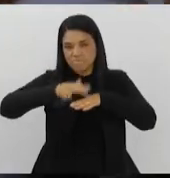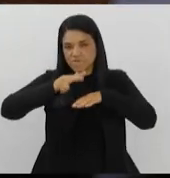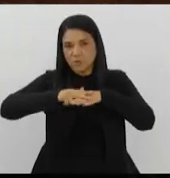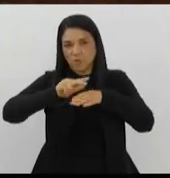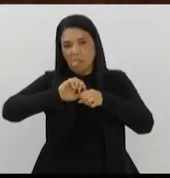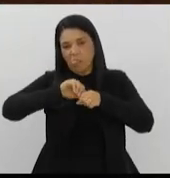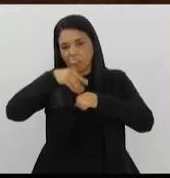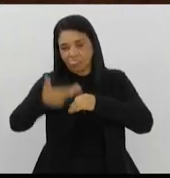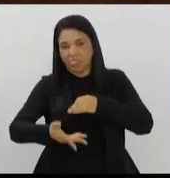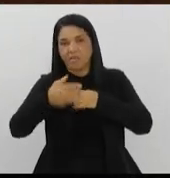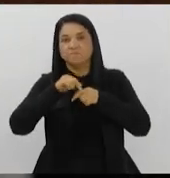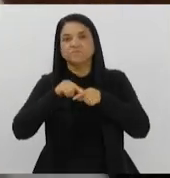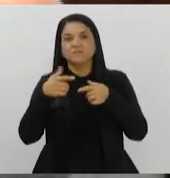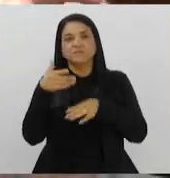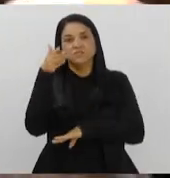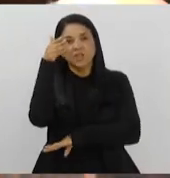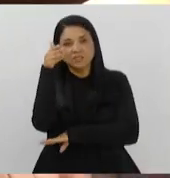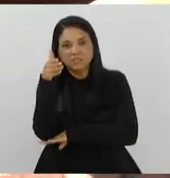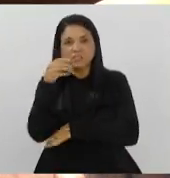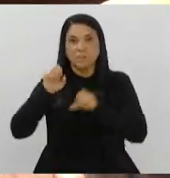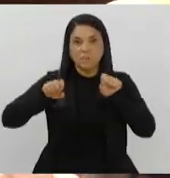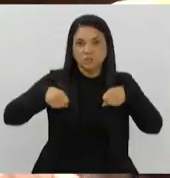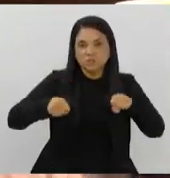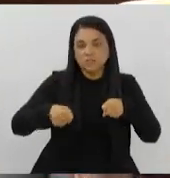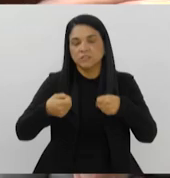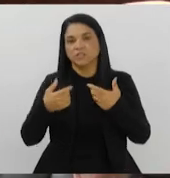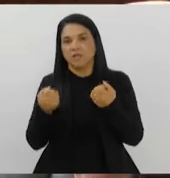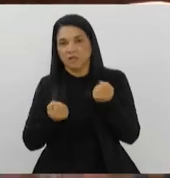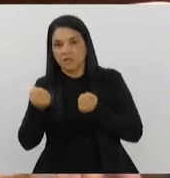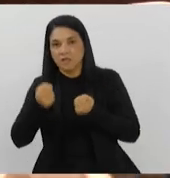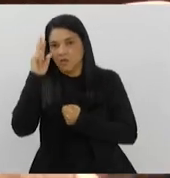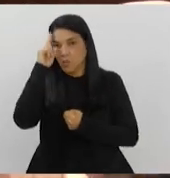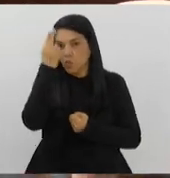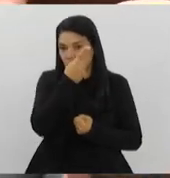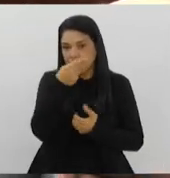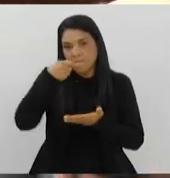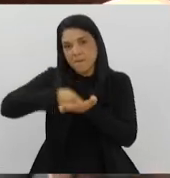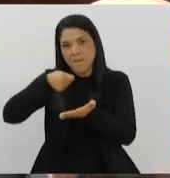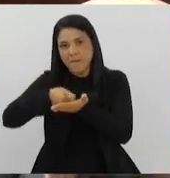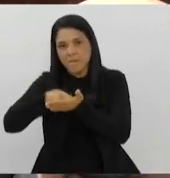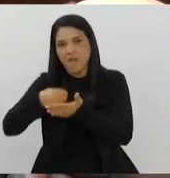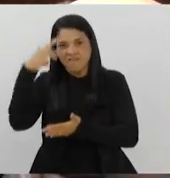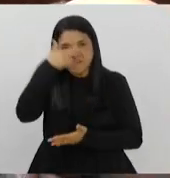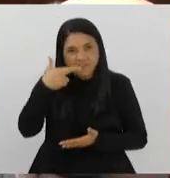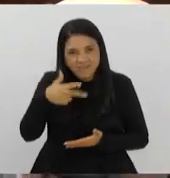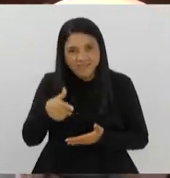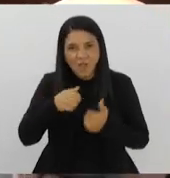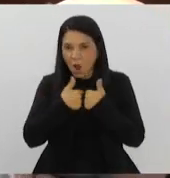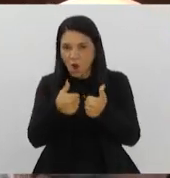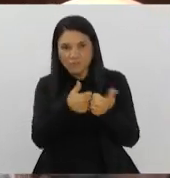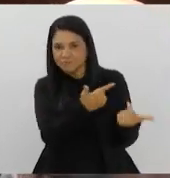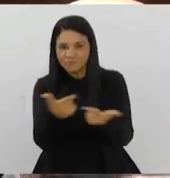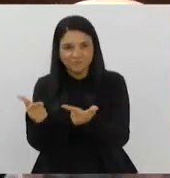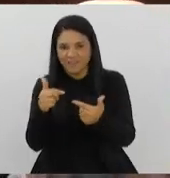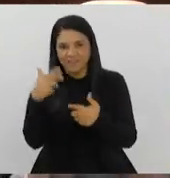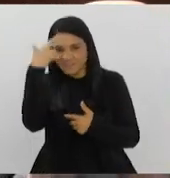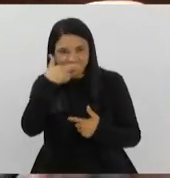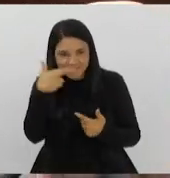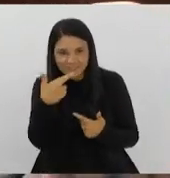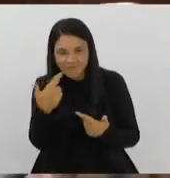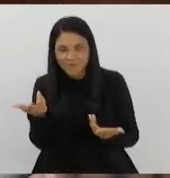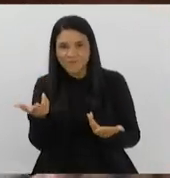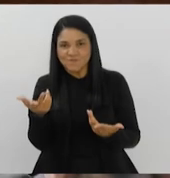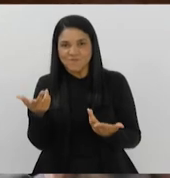motociclistas, aos taxistas, aos motoristas de aplicativo. Mas por quê? Porque eles querem privilegiar as empresas de ônibus. Mas, de qualquer